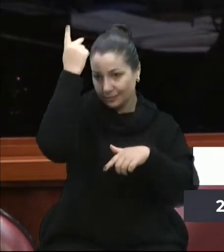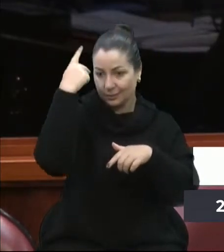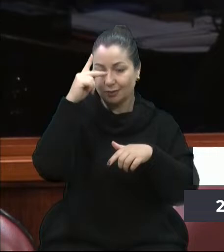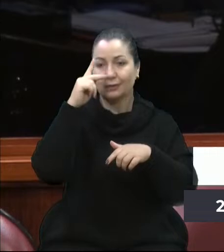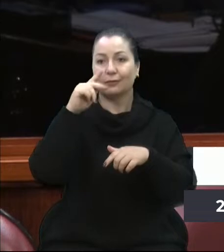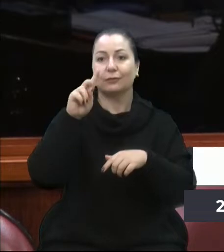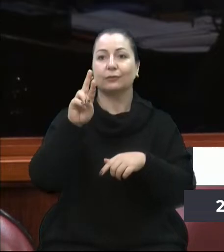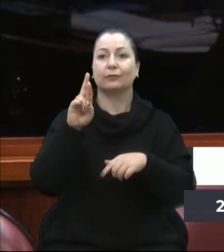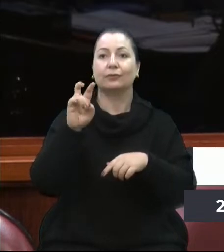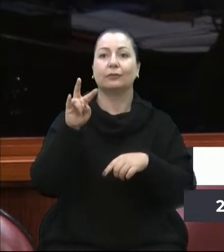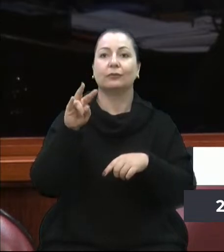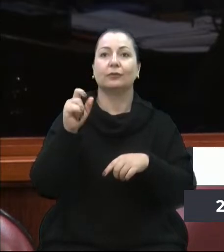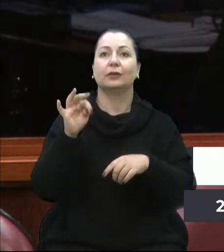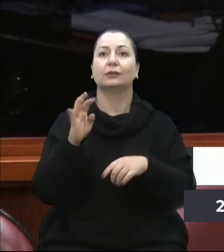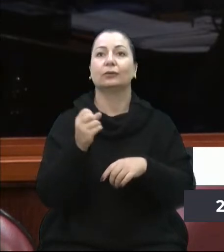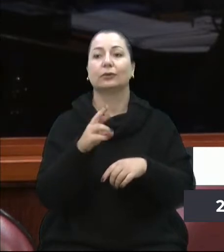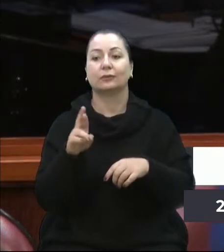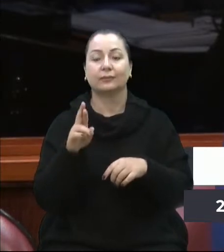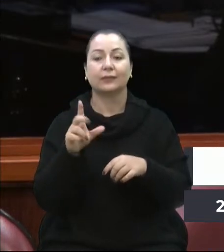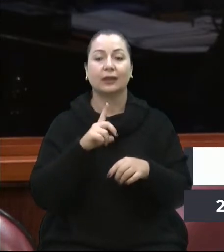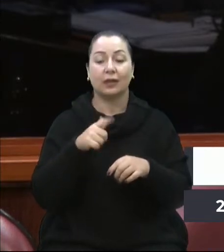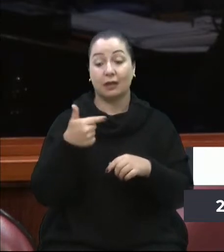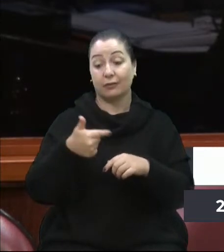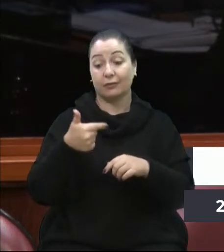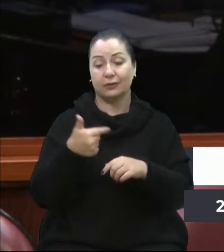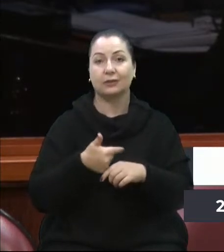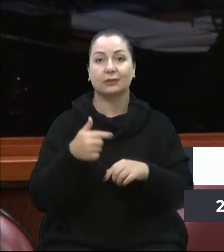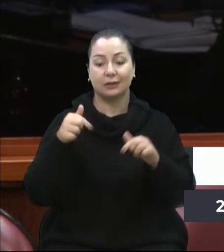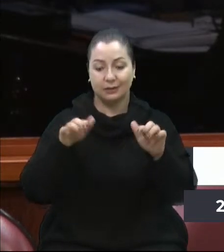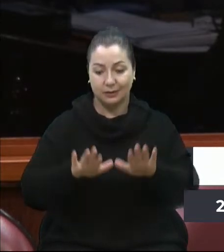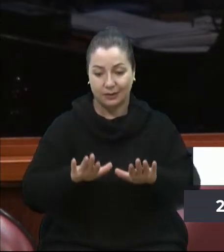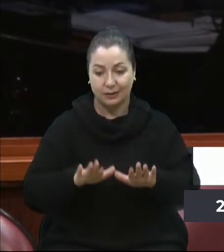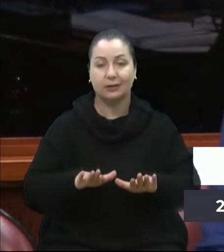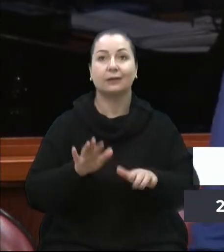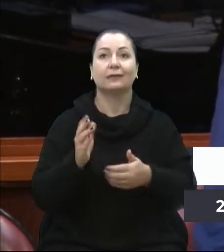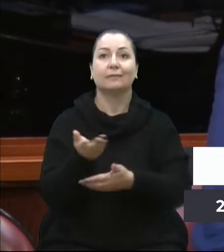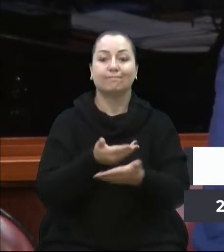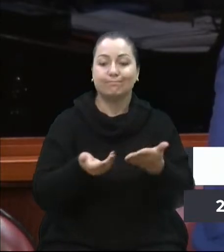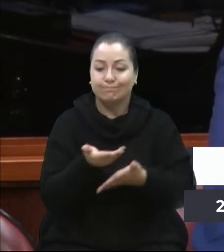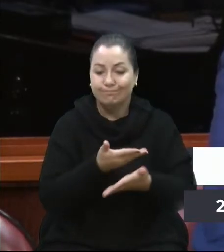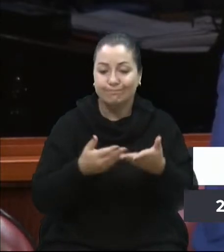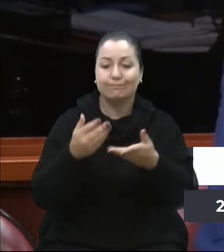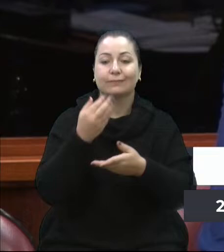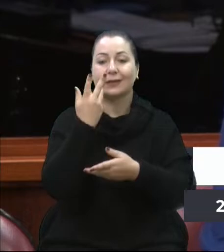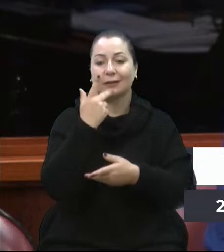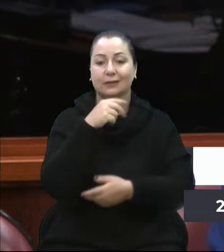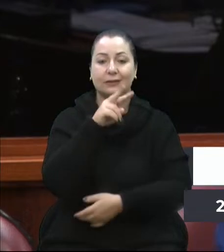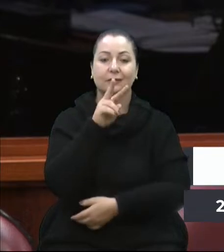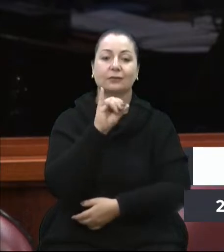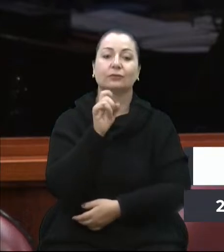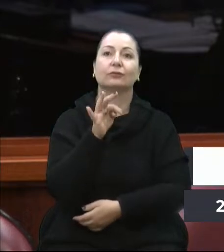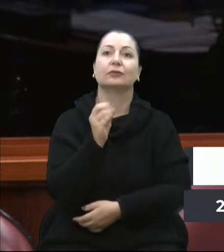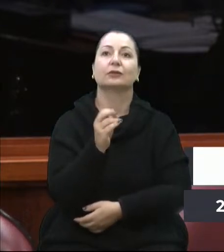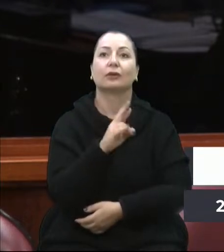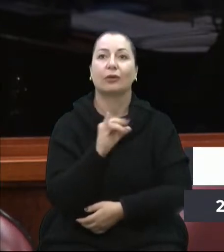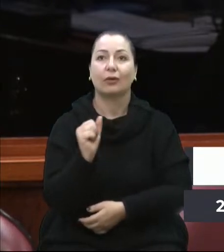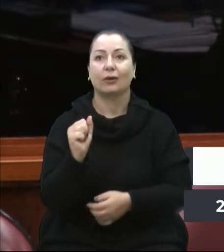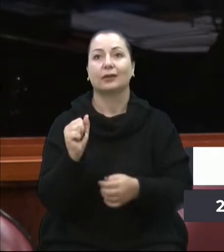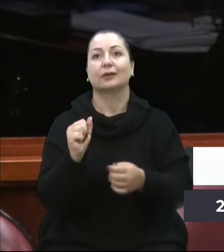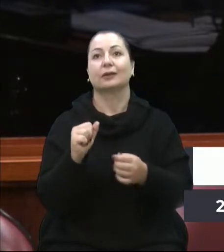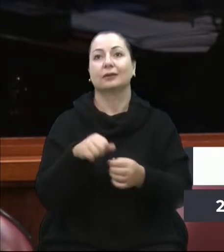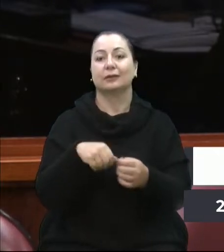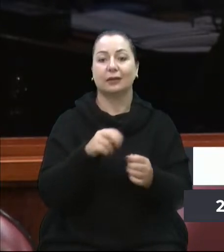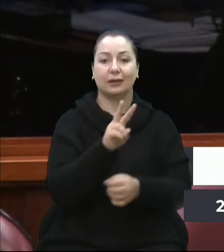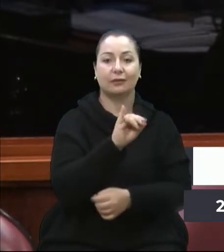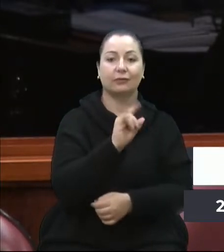do José de Alencar, que atende as crianças do Vitória, que atende as crianças do Coesp. Como Vila